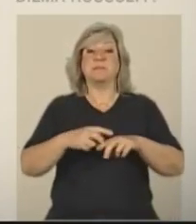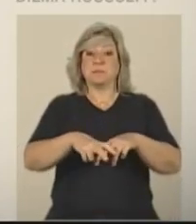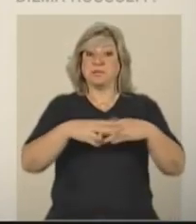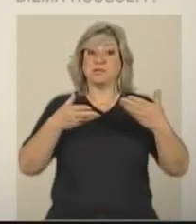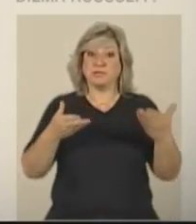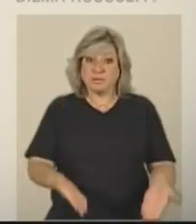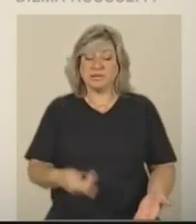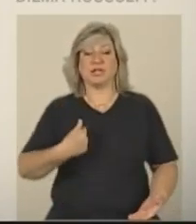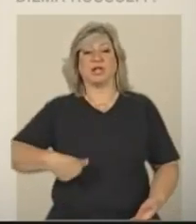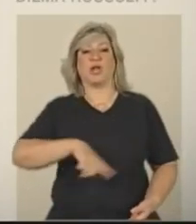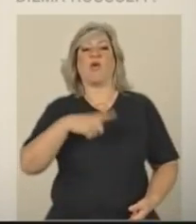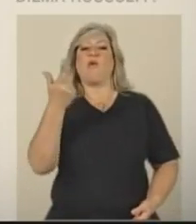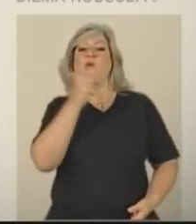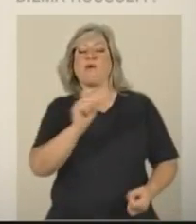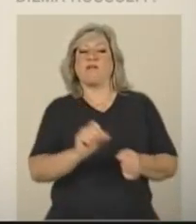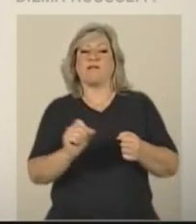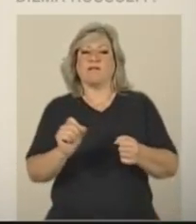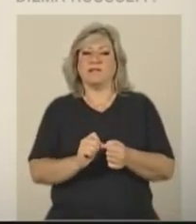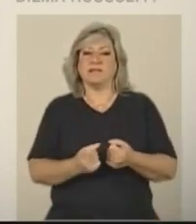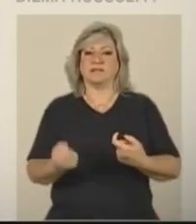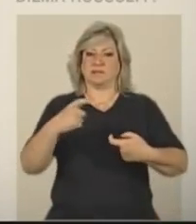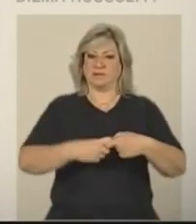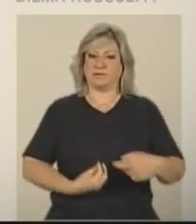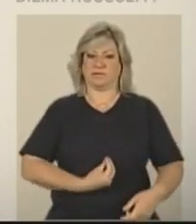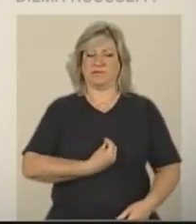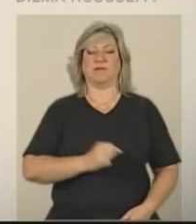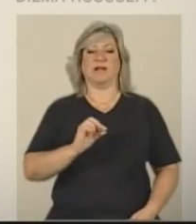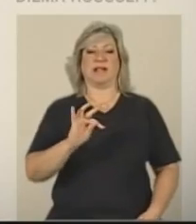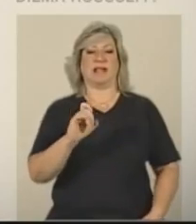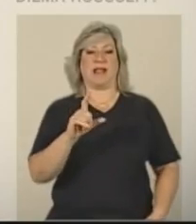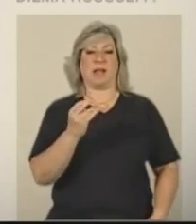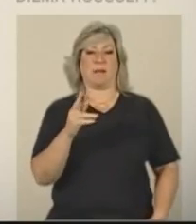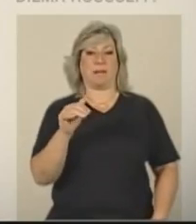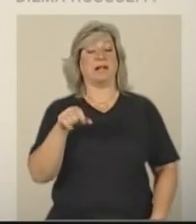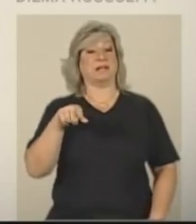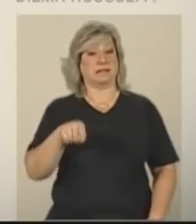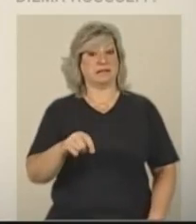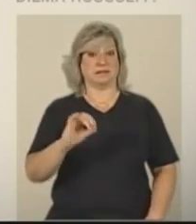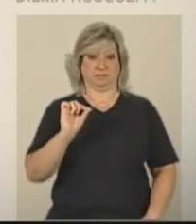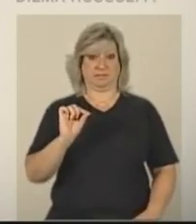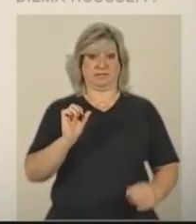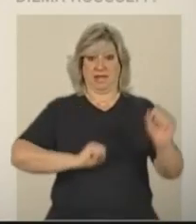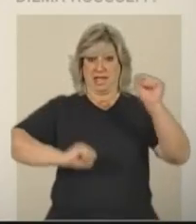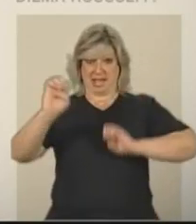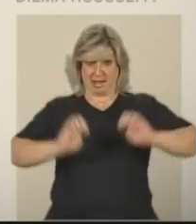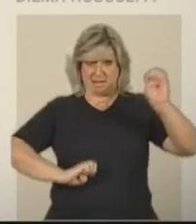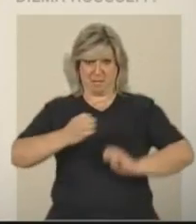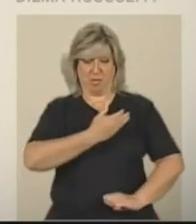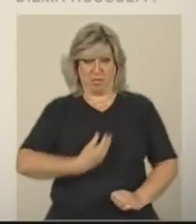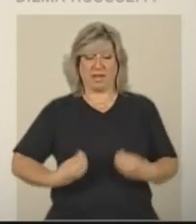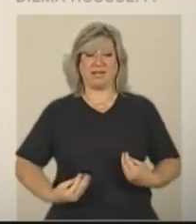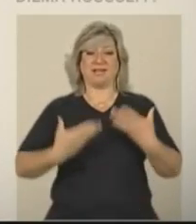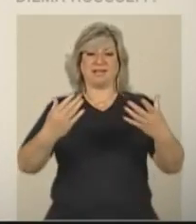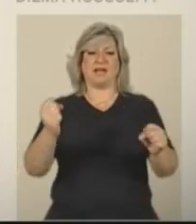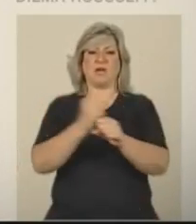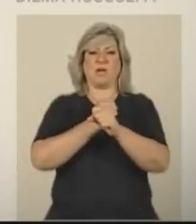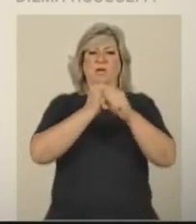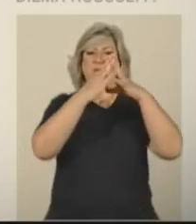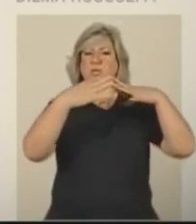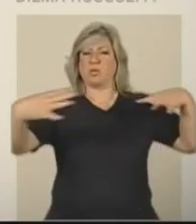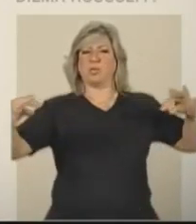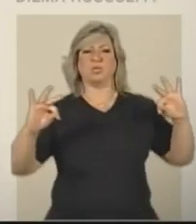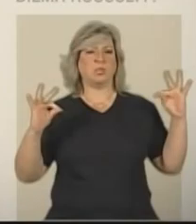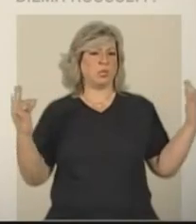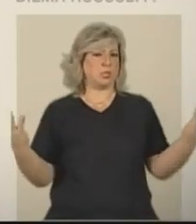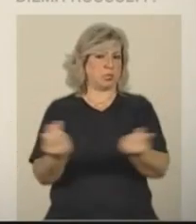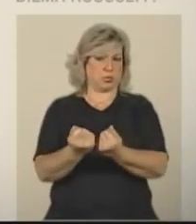que reativamos a Telebrás, uma empresa pública encarregada de levar infraestrutura de rede para todo o